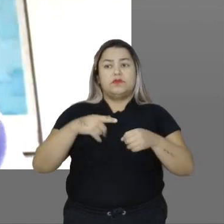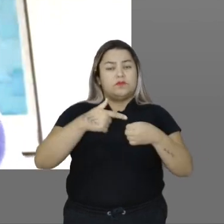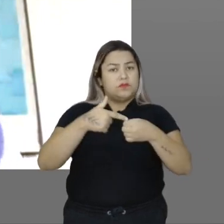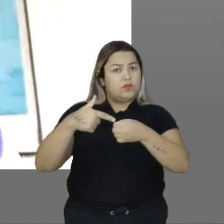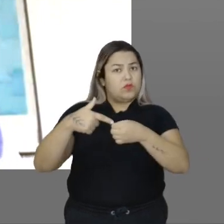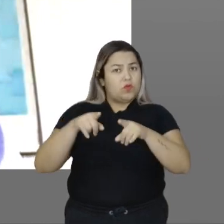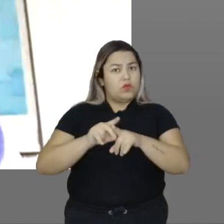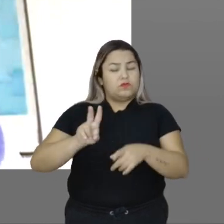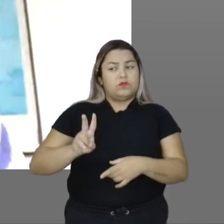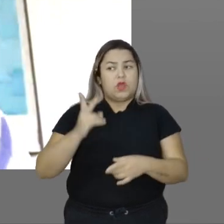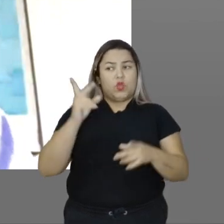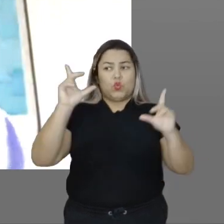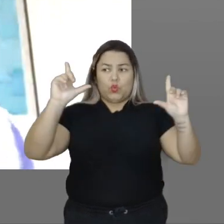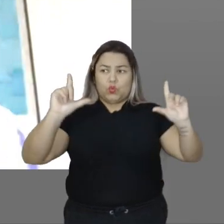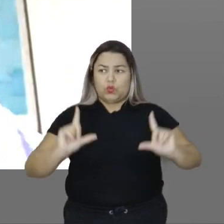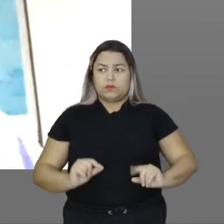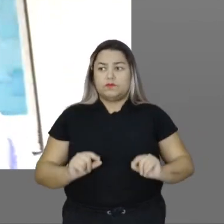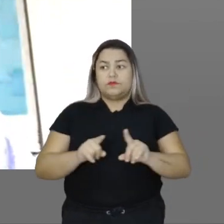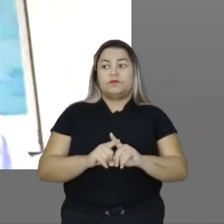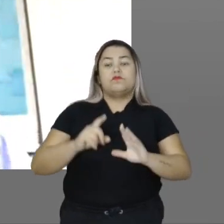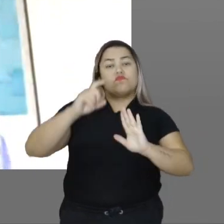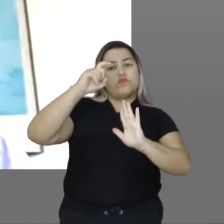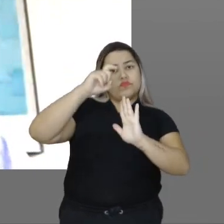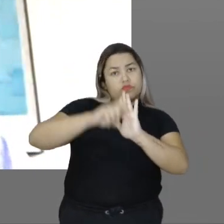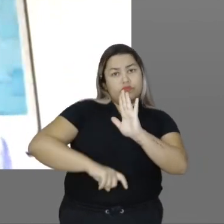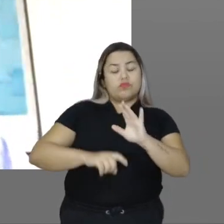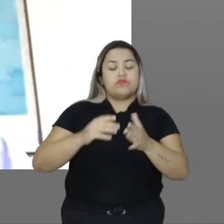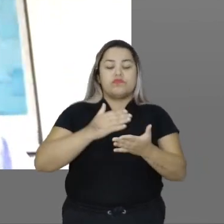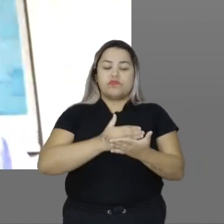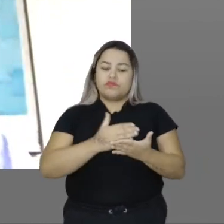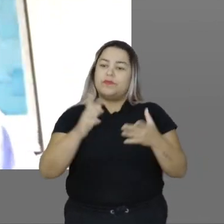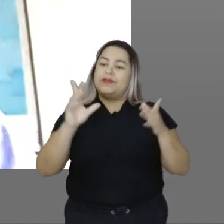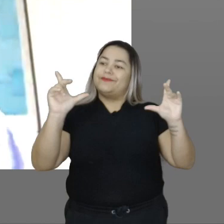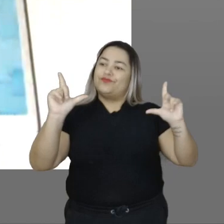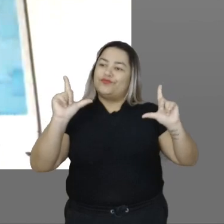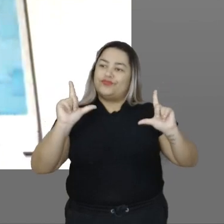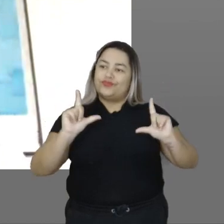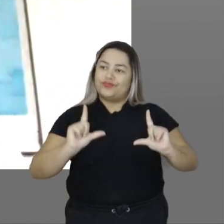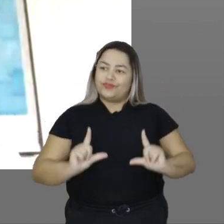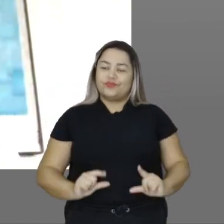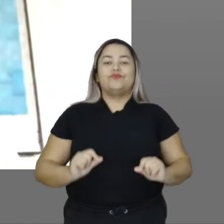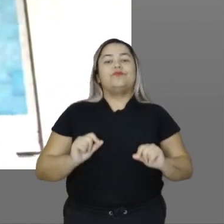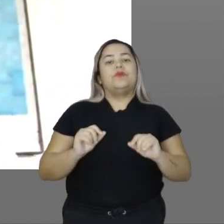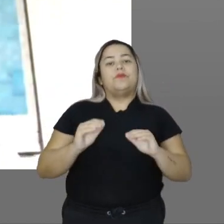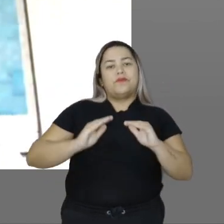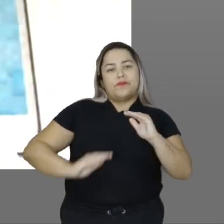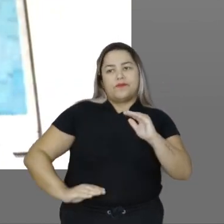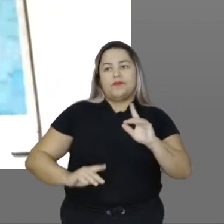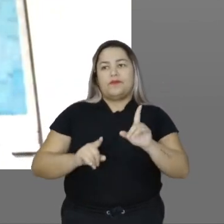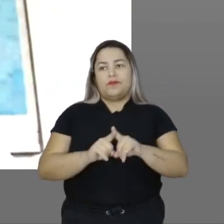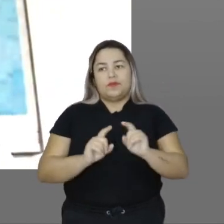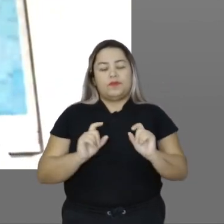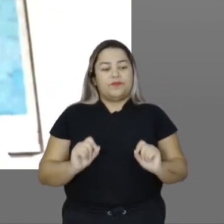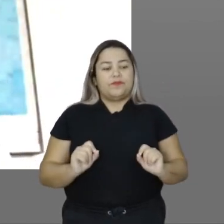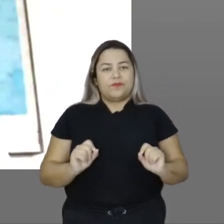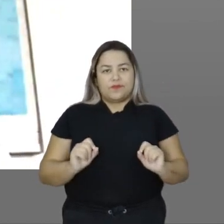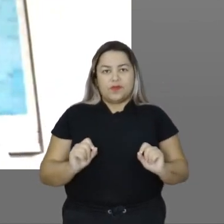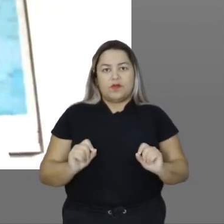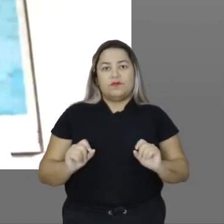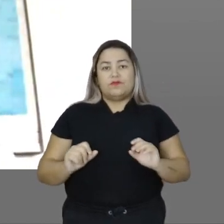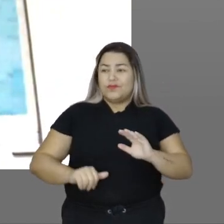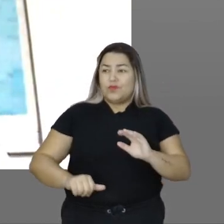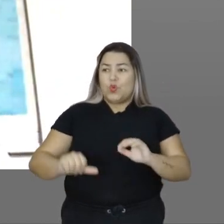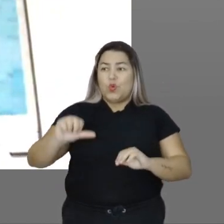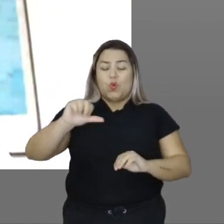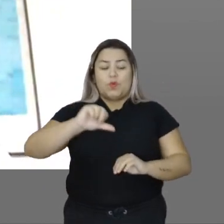os preços reduziram e a taxa de juros começa a reduzir, menos do que deveria. Este é o flanco negativo,